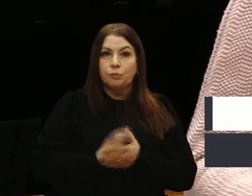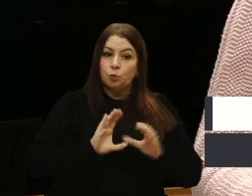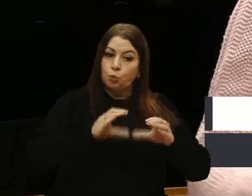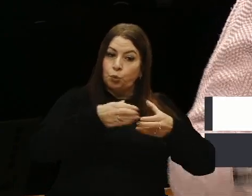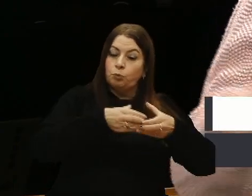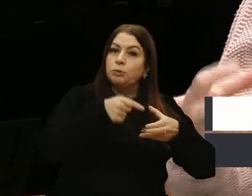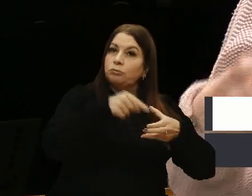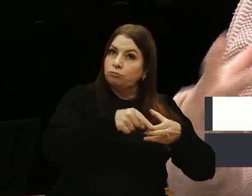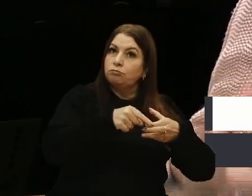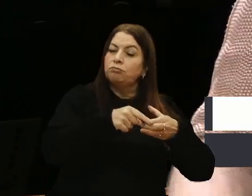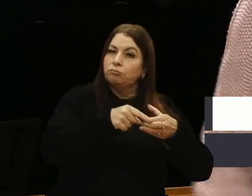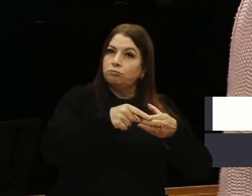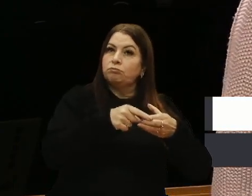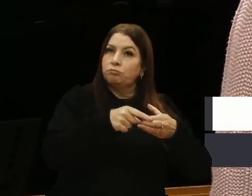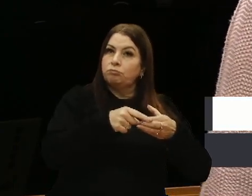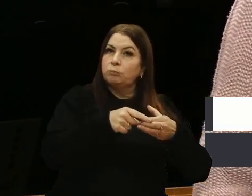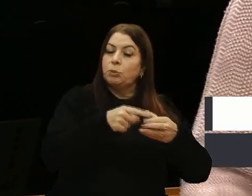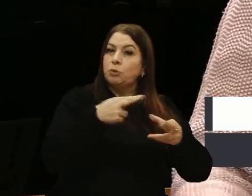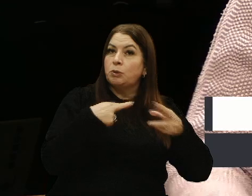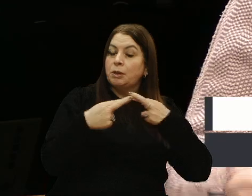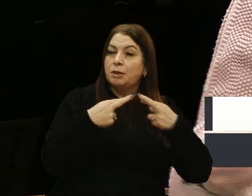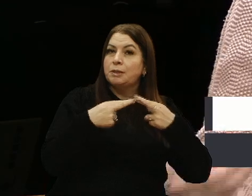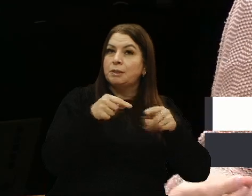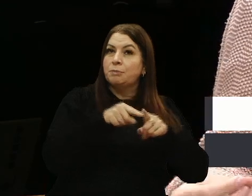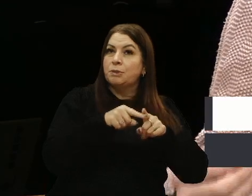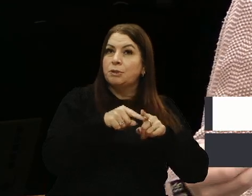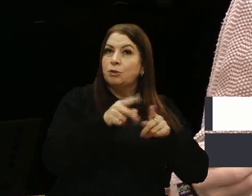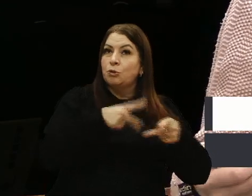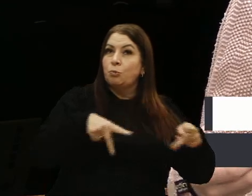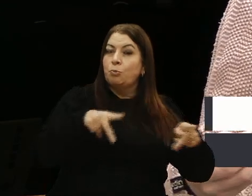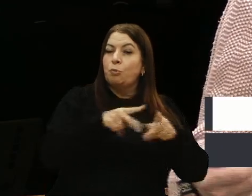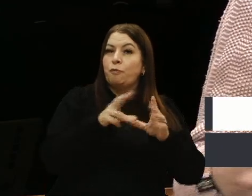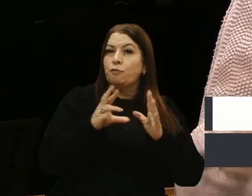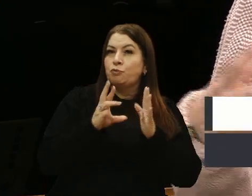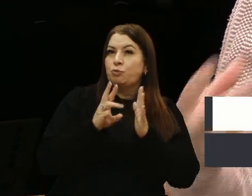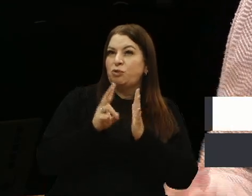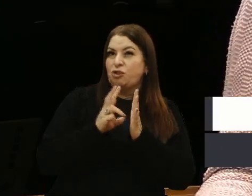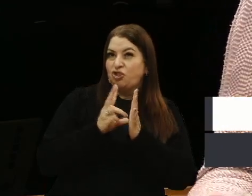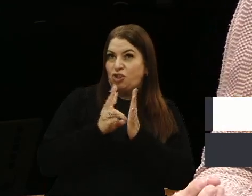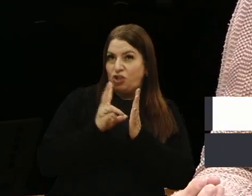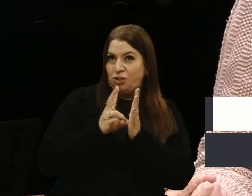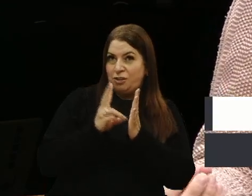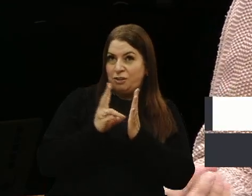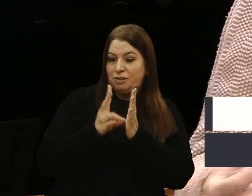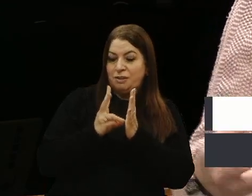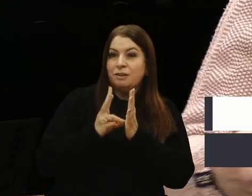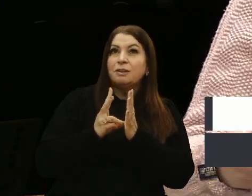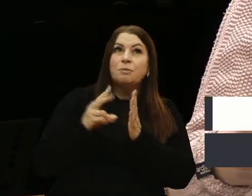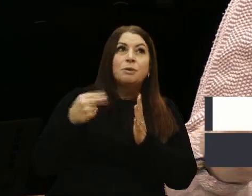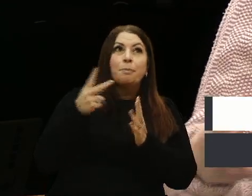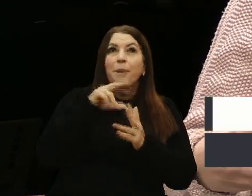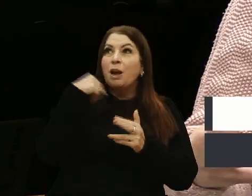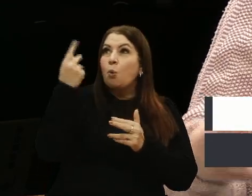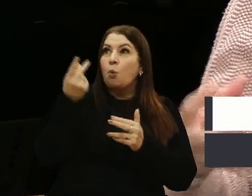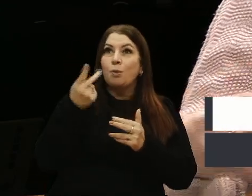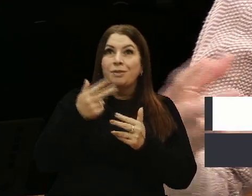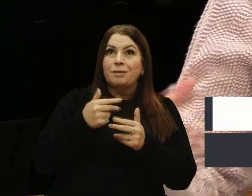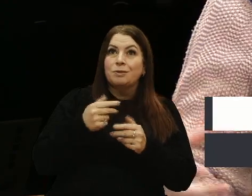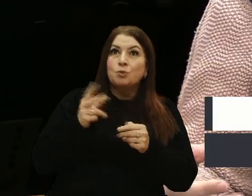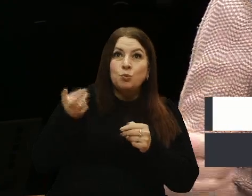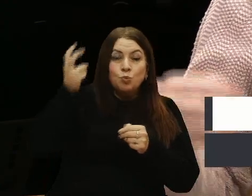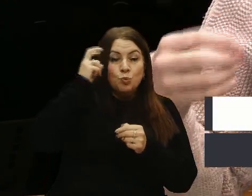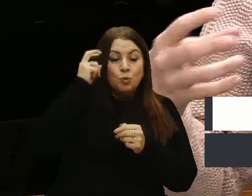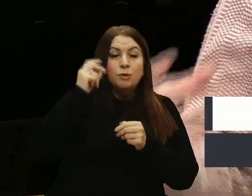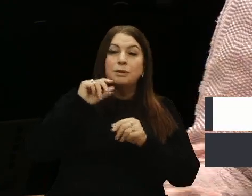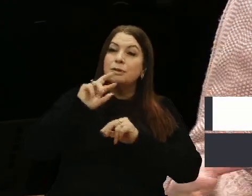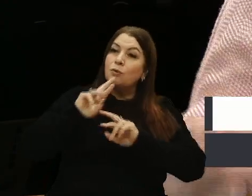né, que nós poderíamos fazer uma relação com o povo indígena, mas se a gente for pegar outras culturas, né, elas são